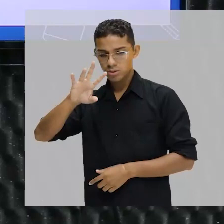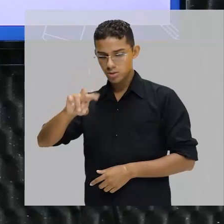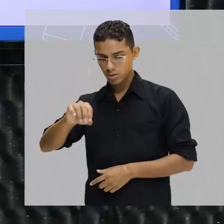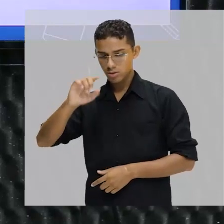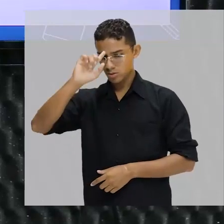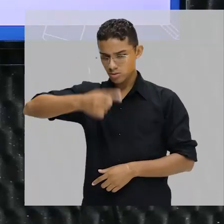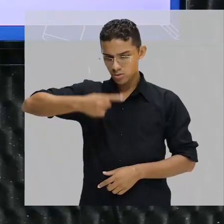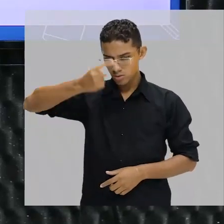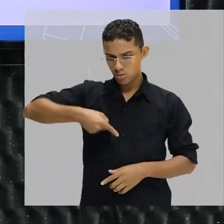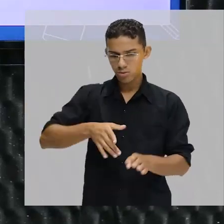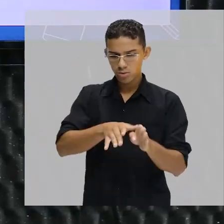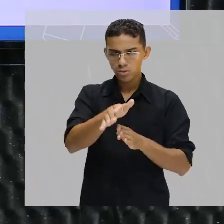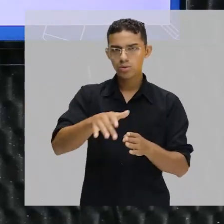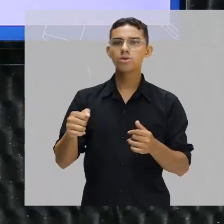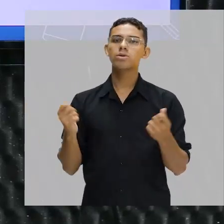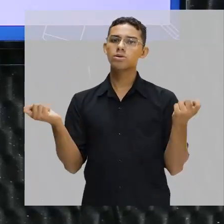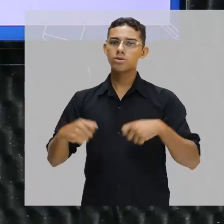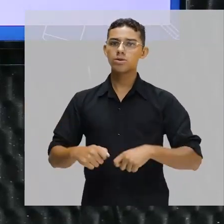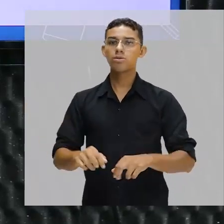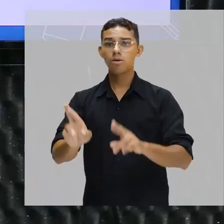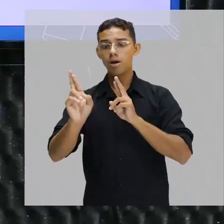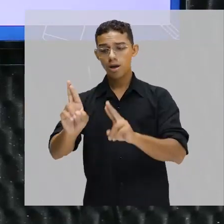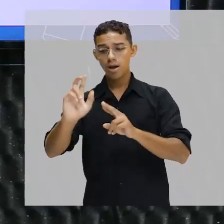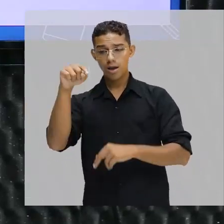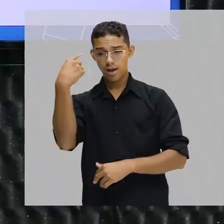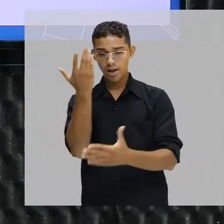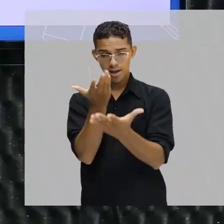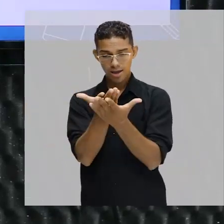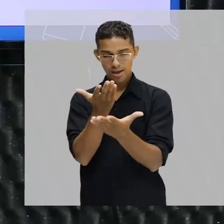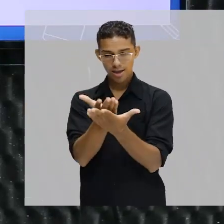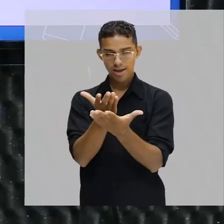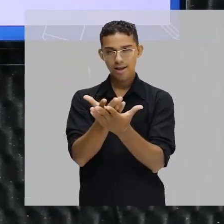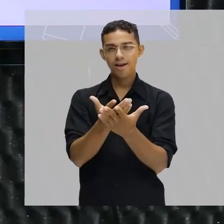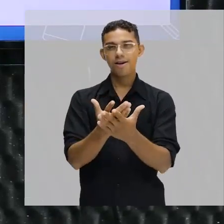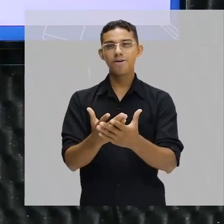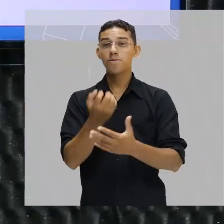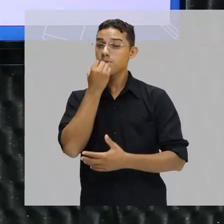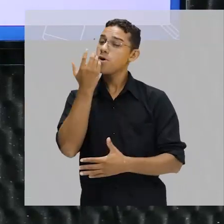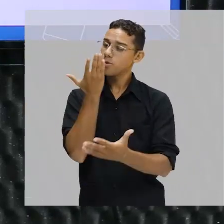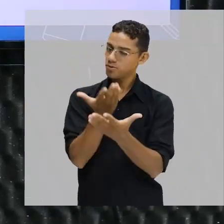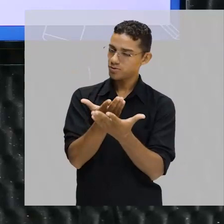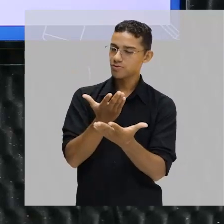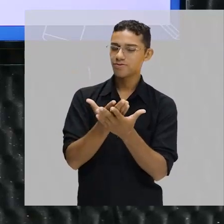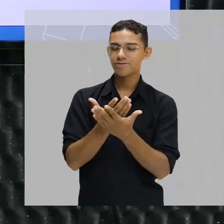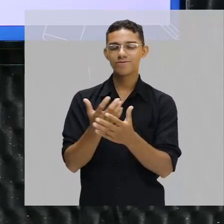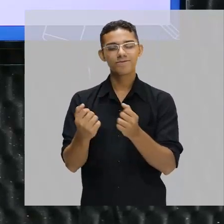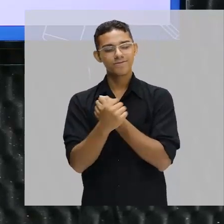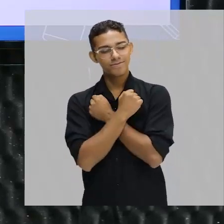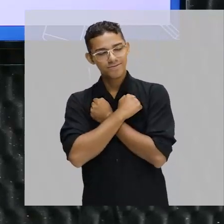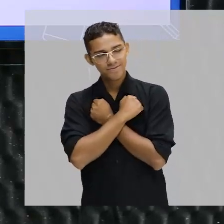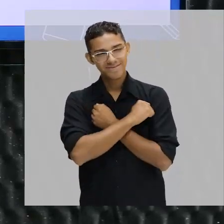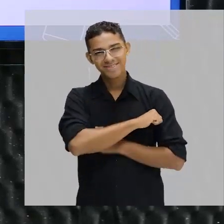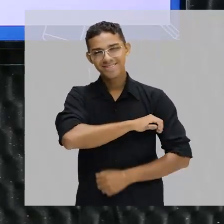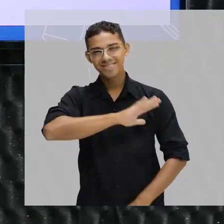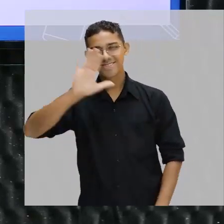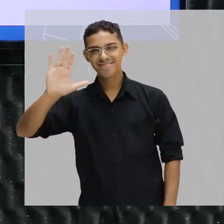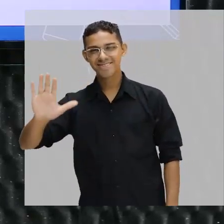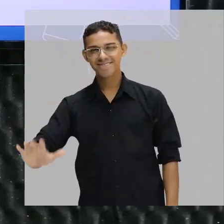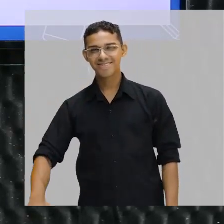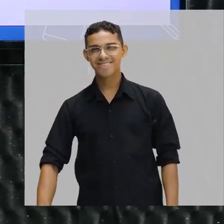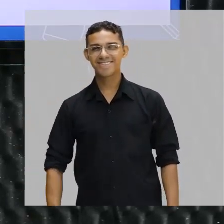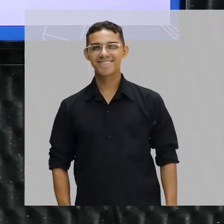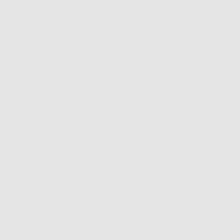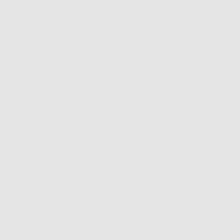conteúdo em uma outra aula. Então, eu aguardo vocês na próxima aula. Bons estudos e um grande abraço para vocês.